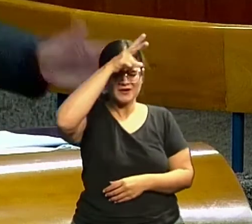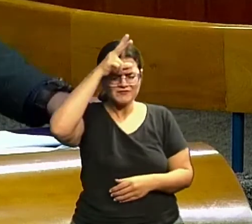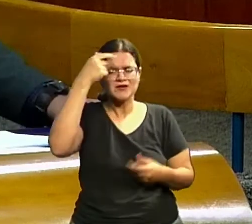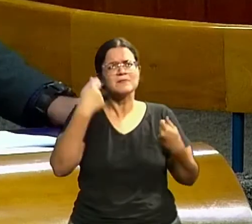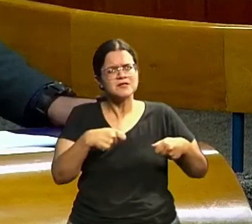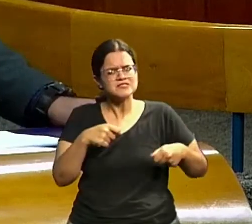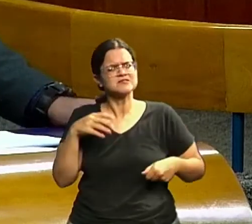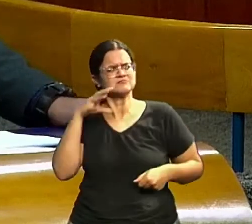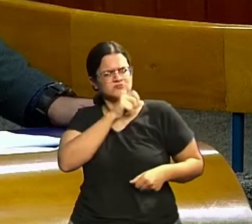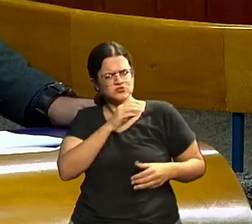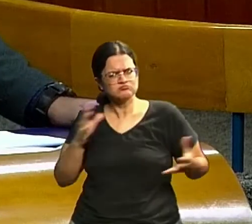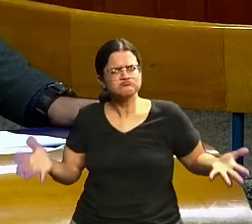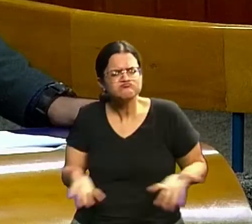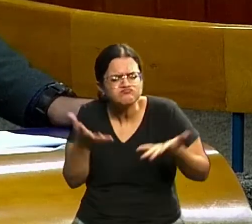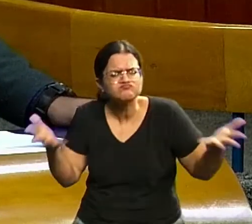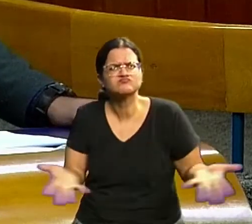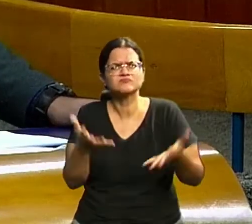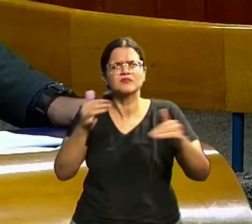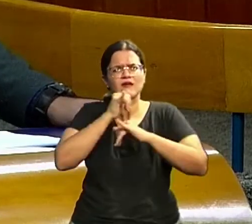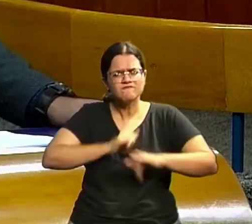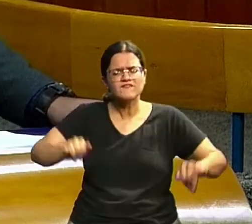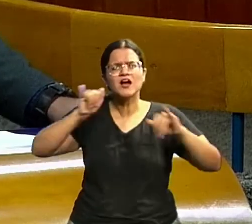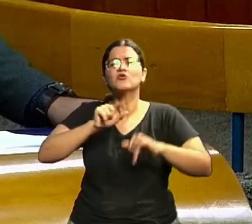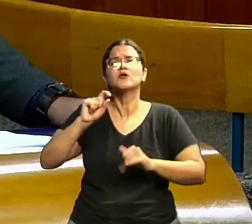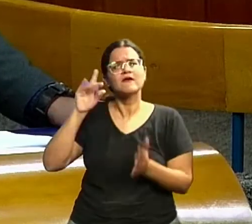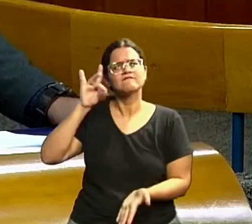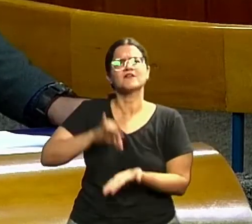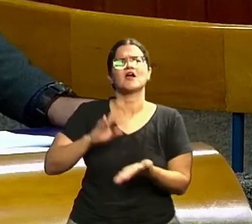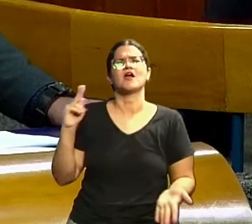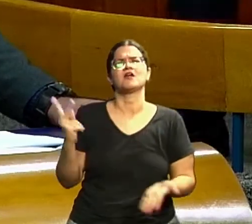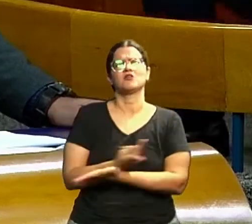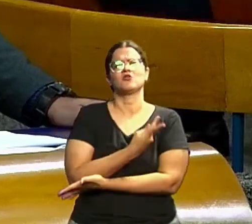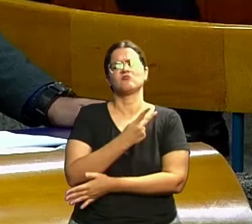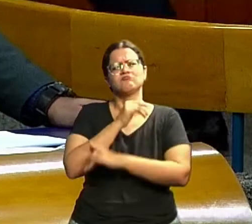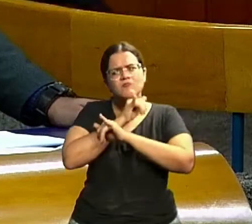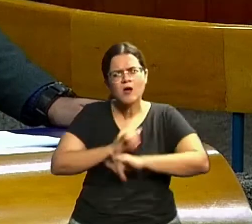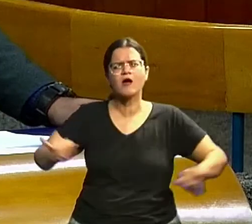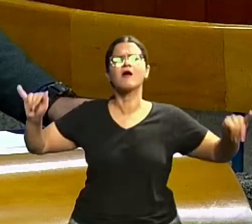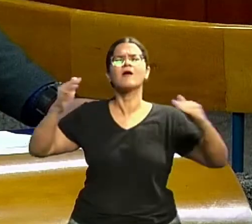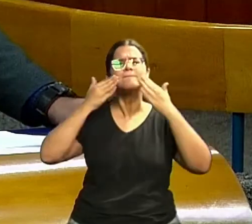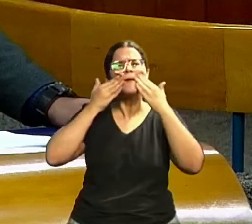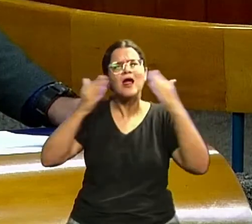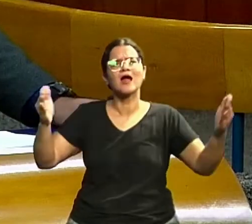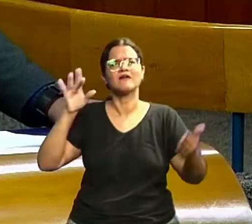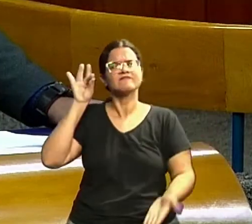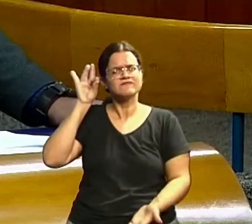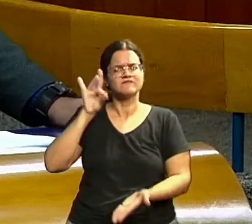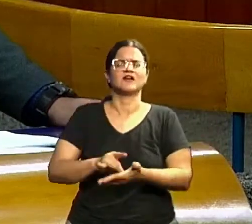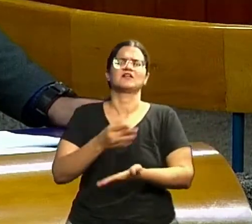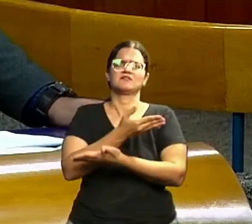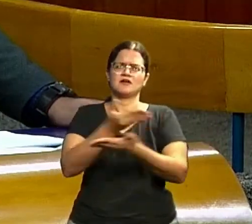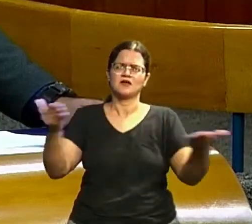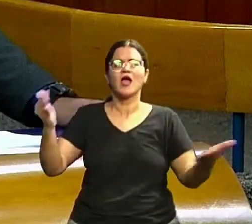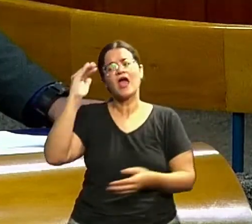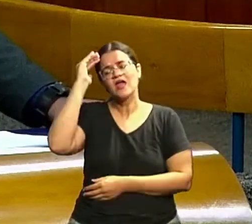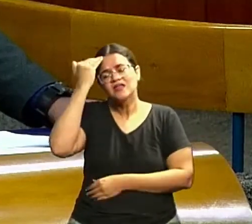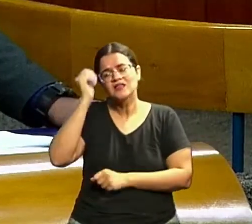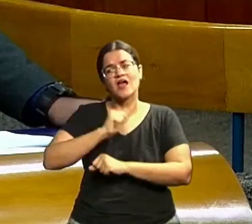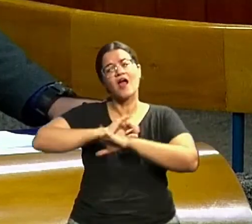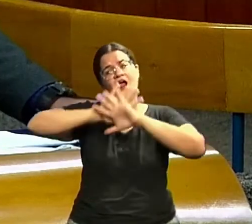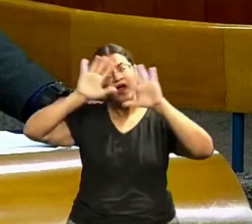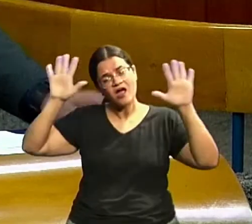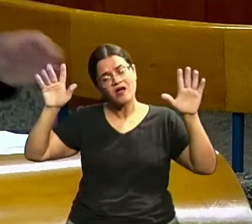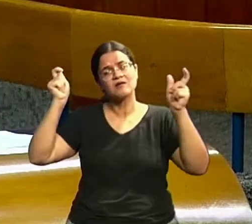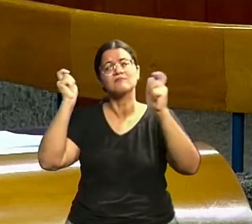tem que se mobilizar e fazer investimento para mostrar o que de fato aconteceu. Mostrar a verdade nua e clara para que as pessoas entendam